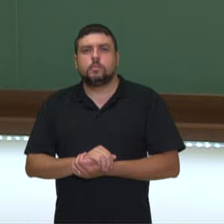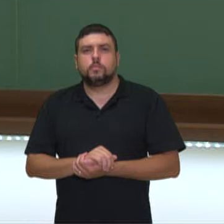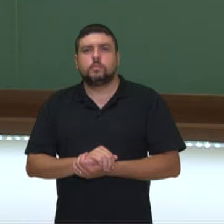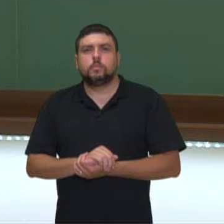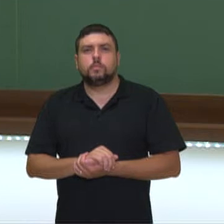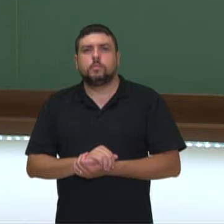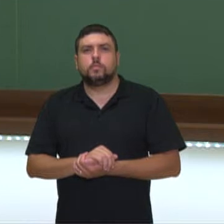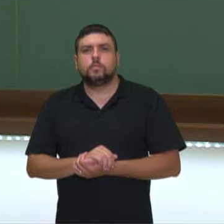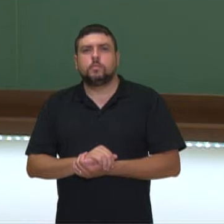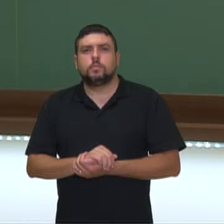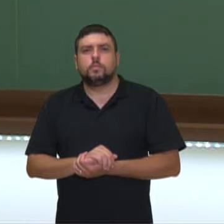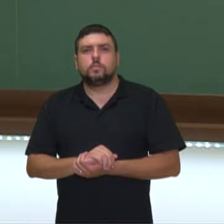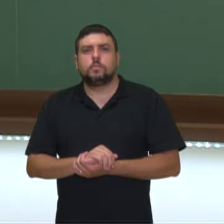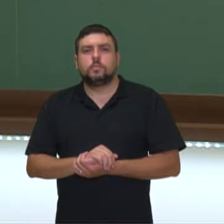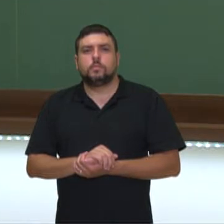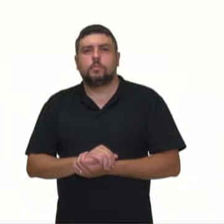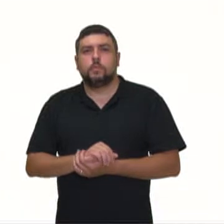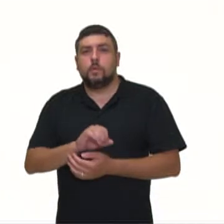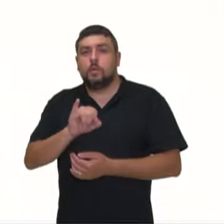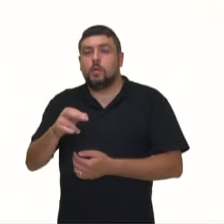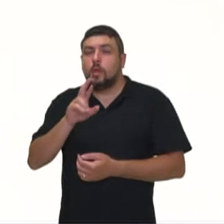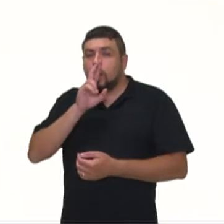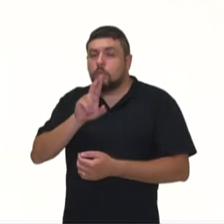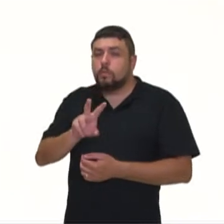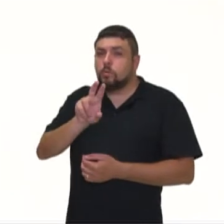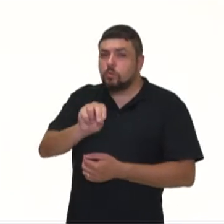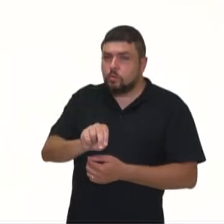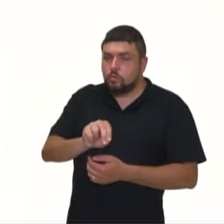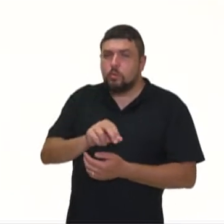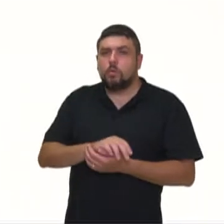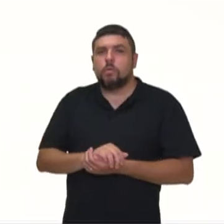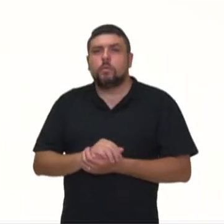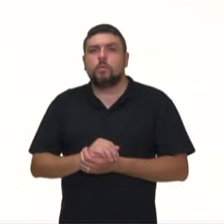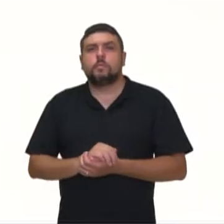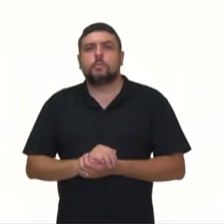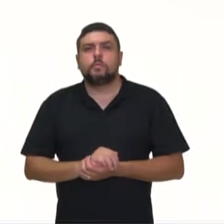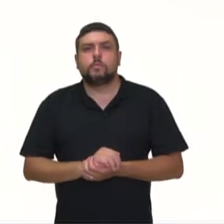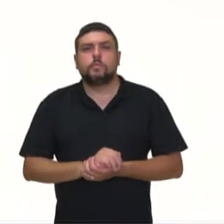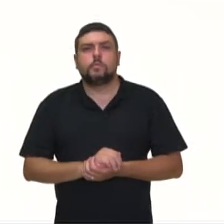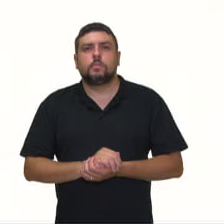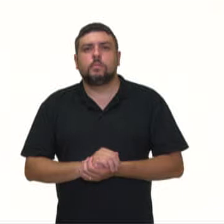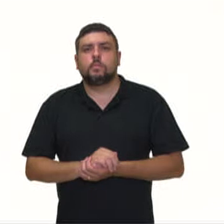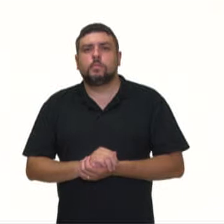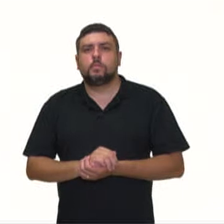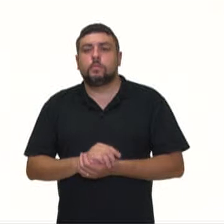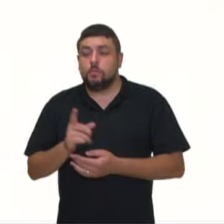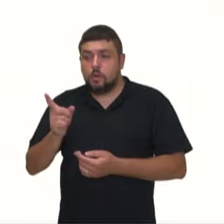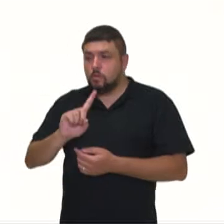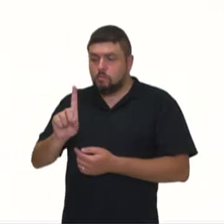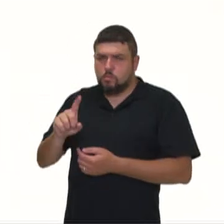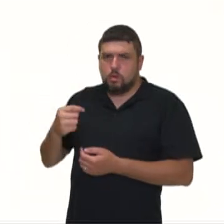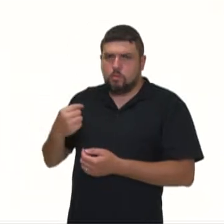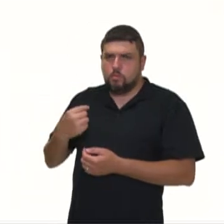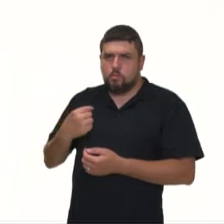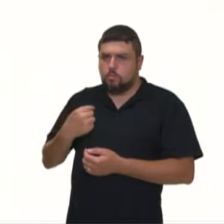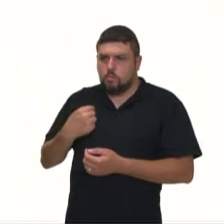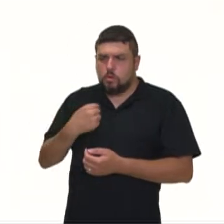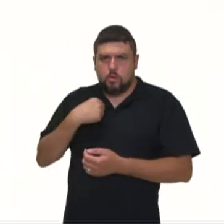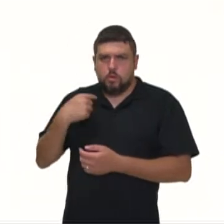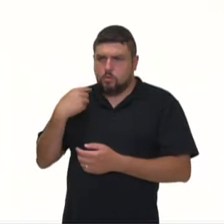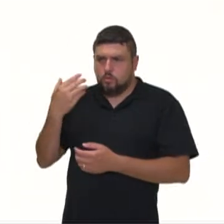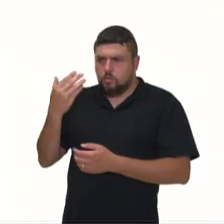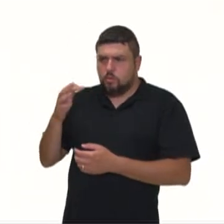ed. Negativa. No, I didn't cook dinner last weekend. Não, eu não cozinhei o jantar no fim de semana